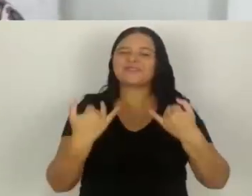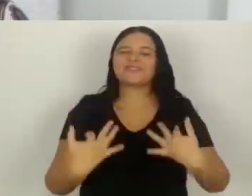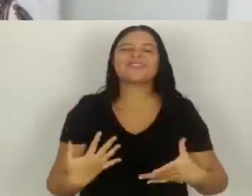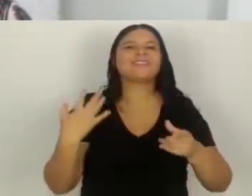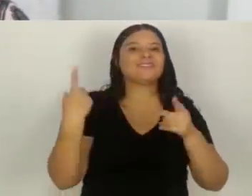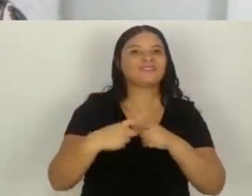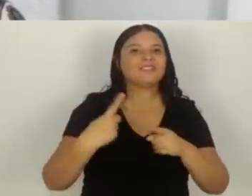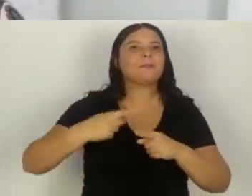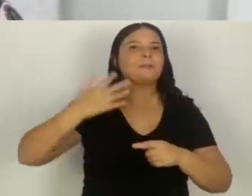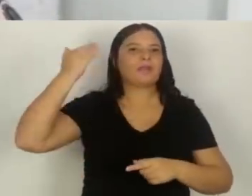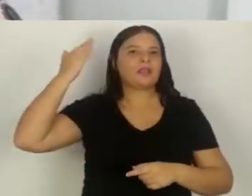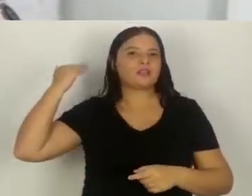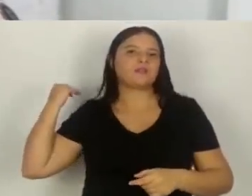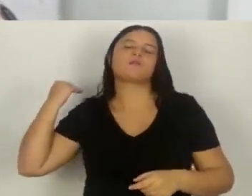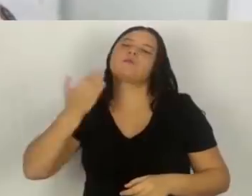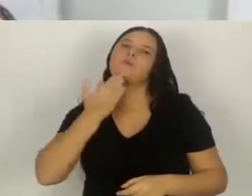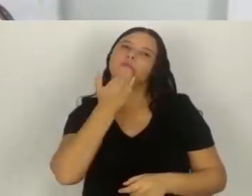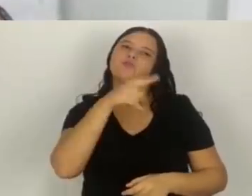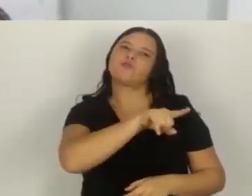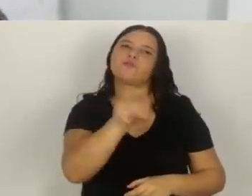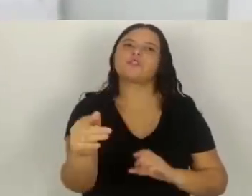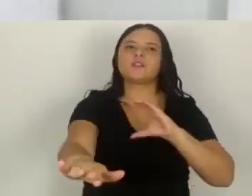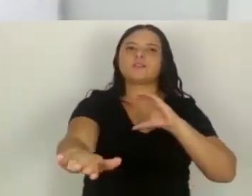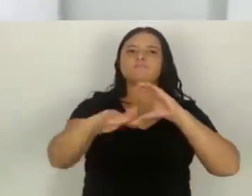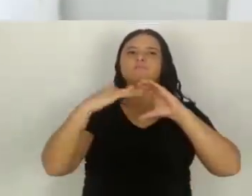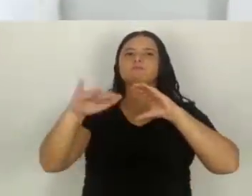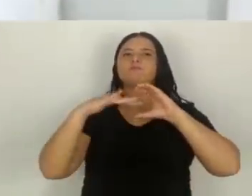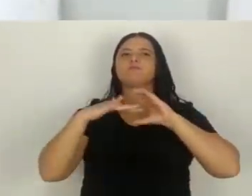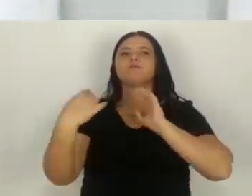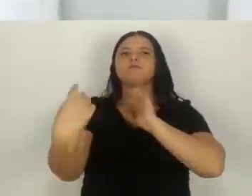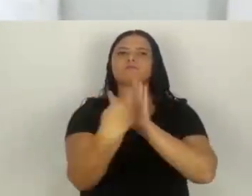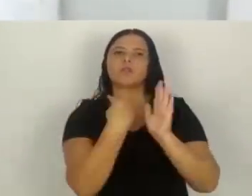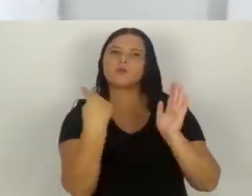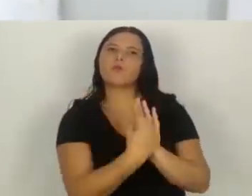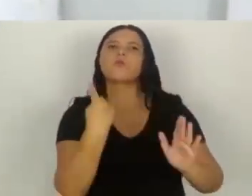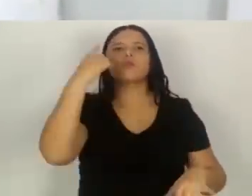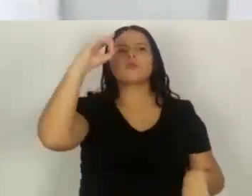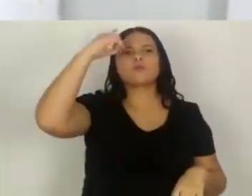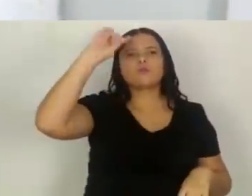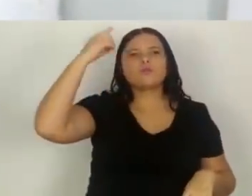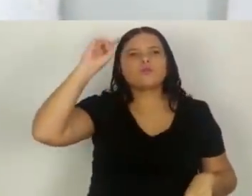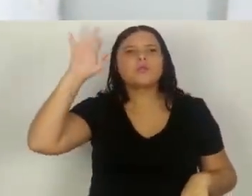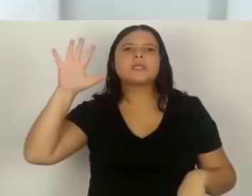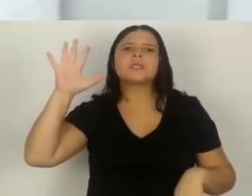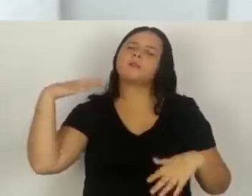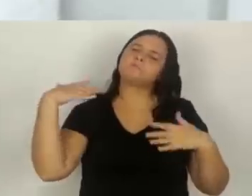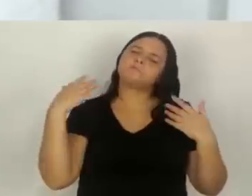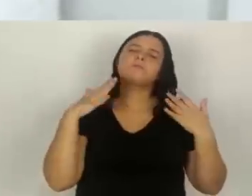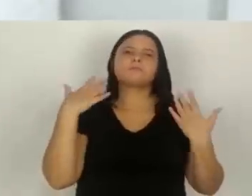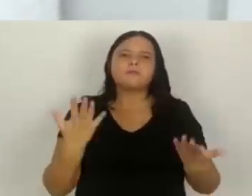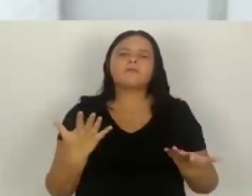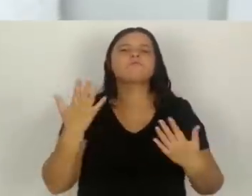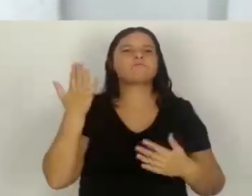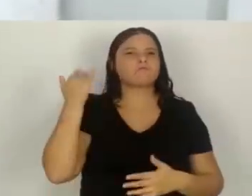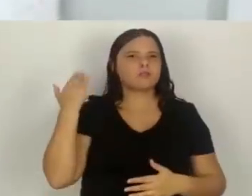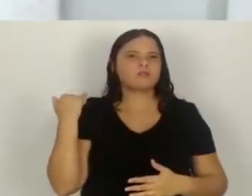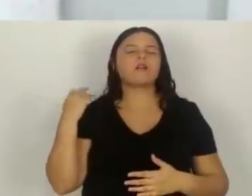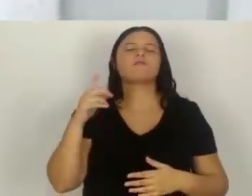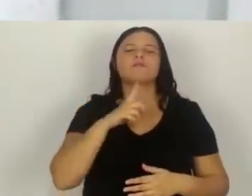sabe por que demorou tanto? Porque quando a gente pediu para vocês mandarem e-mails, né, falando sobre, fazendo